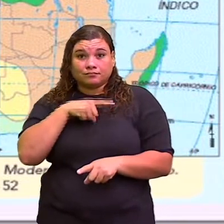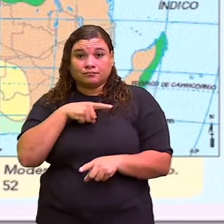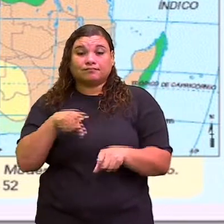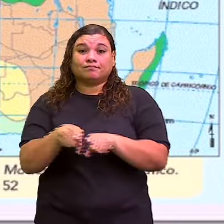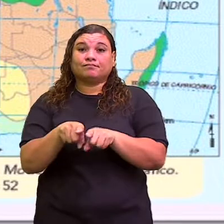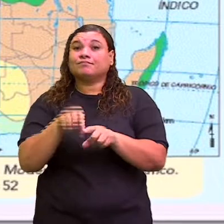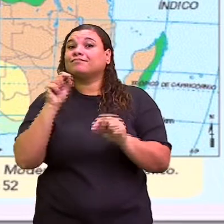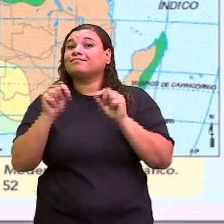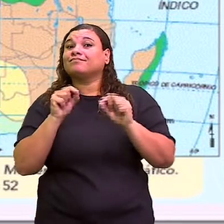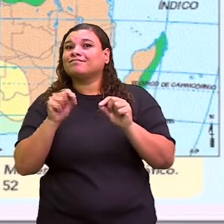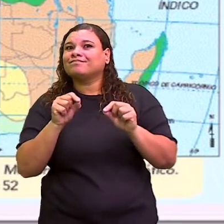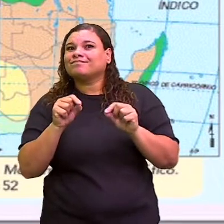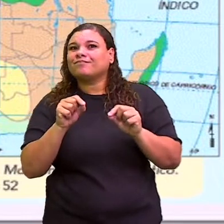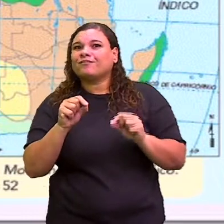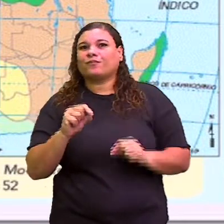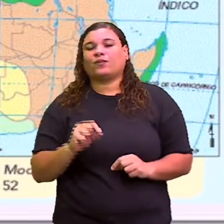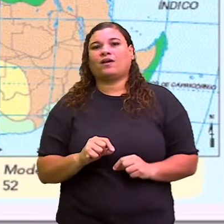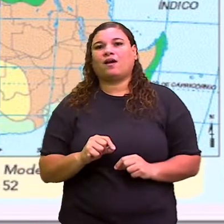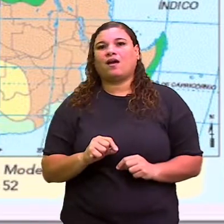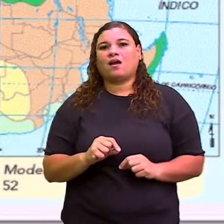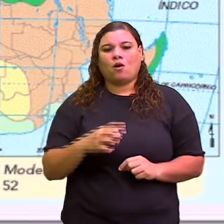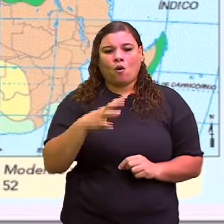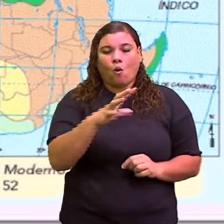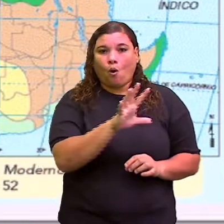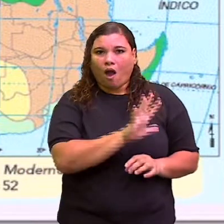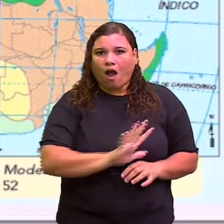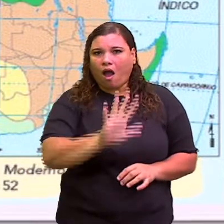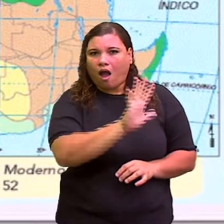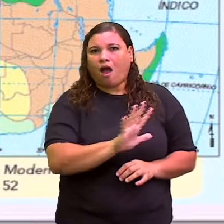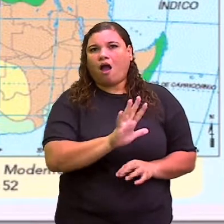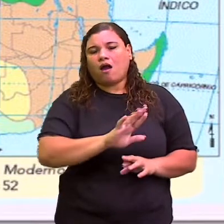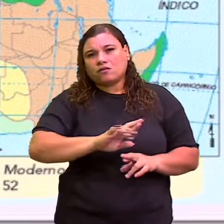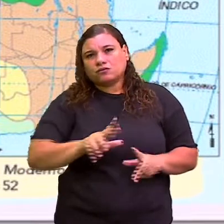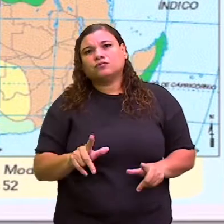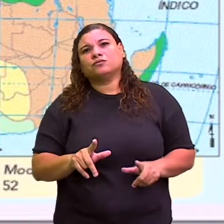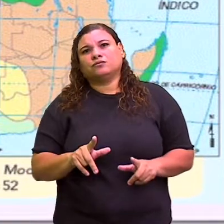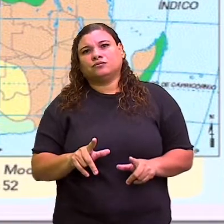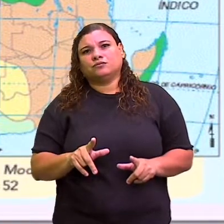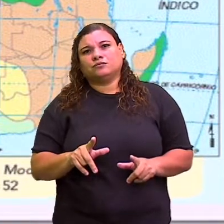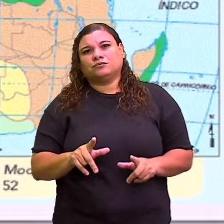tropical, porque são vegetações que resistem a